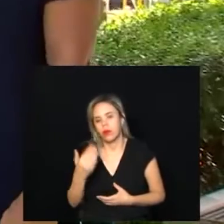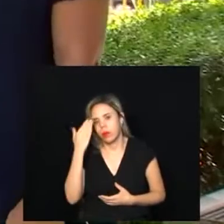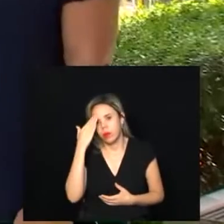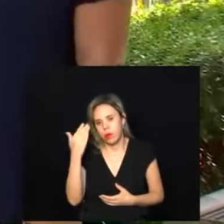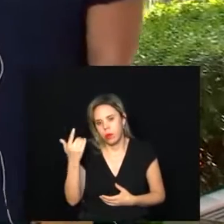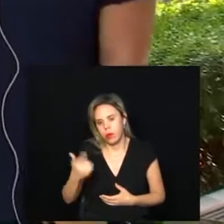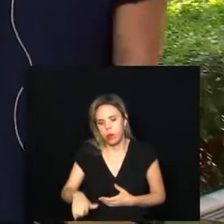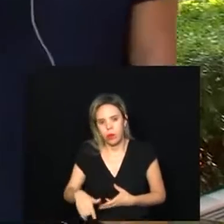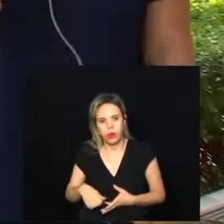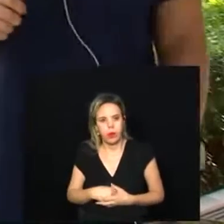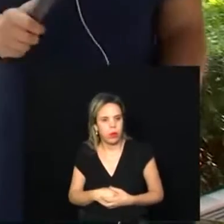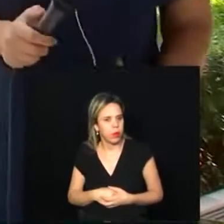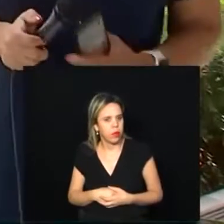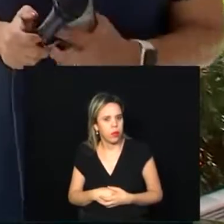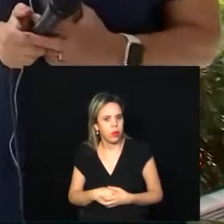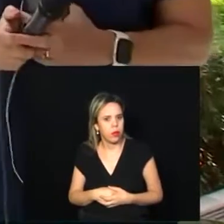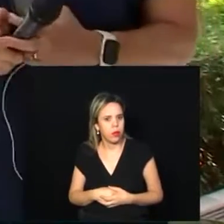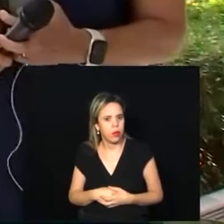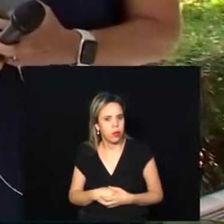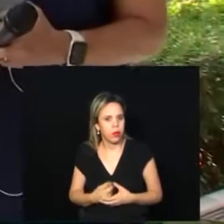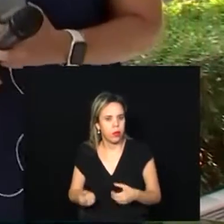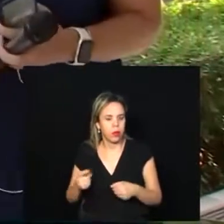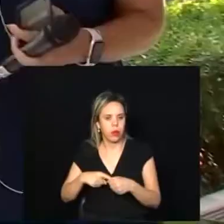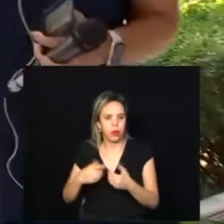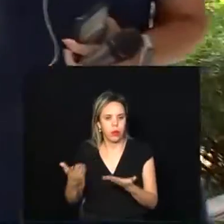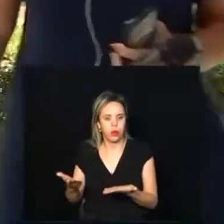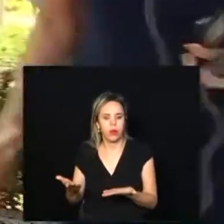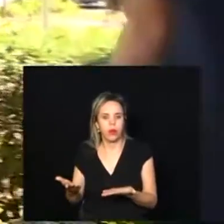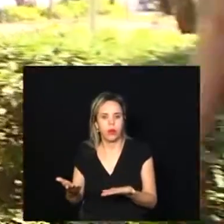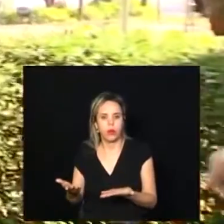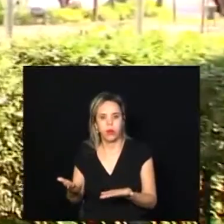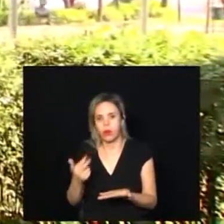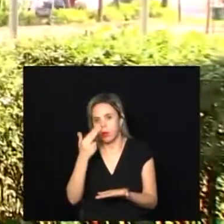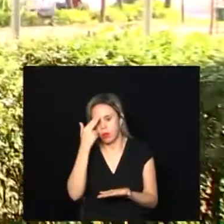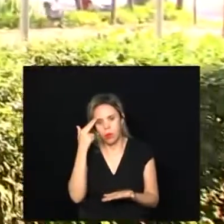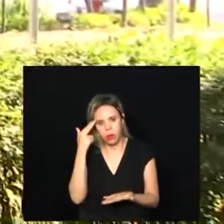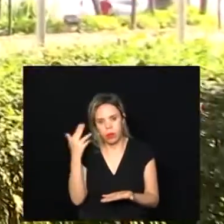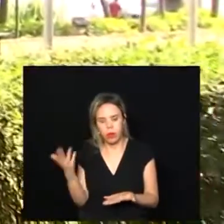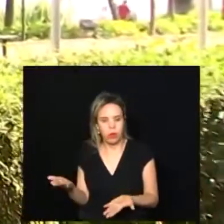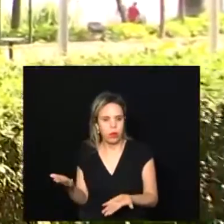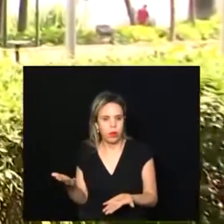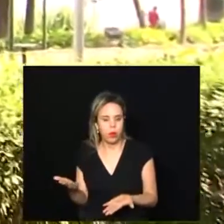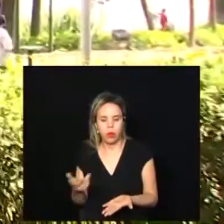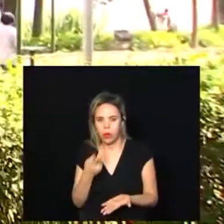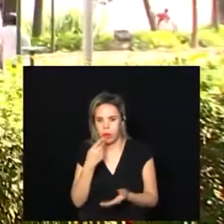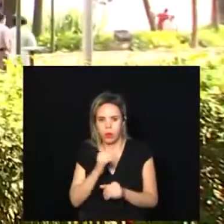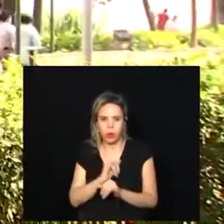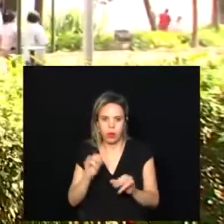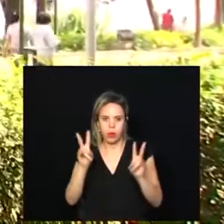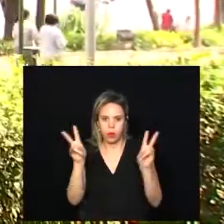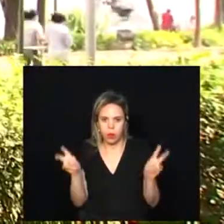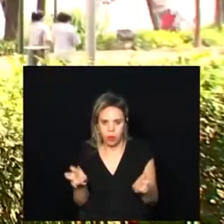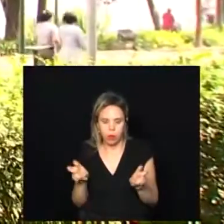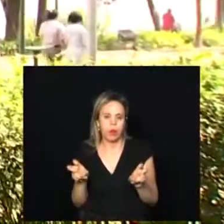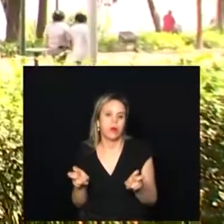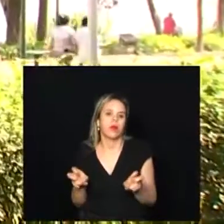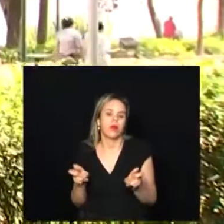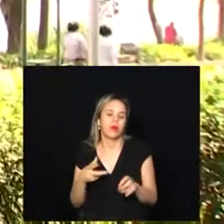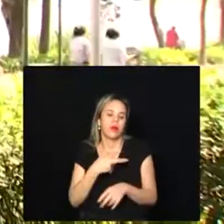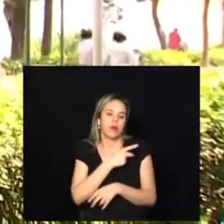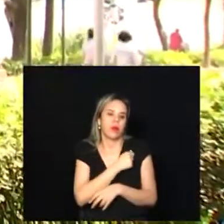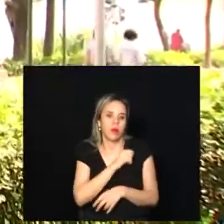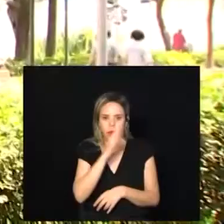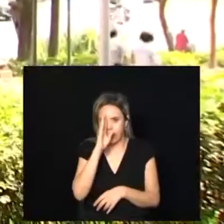mais uma vez. É isso aí, então eu volto com você aí no estúdio, Gabriel Castro, a gente falando aí a respeito da